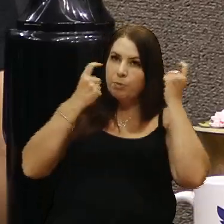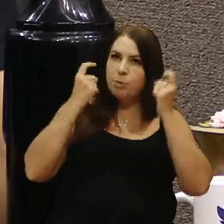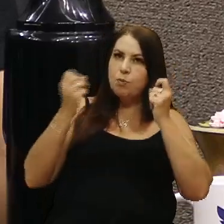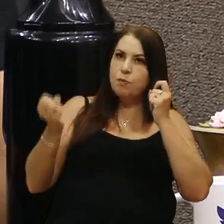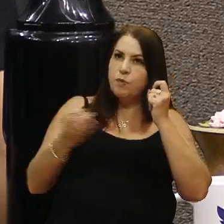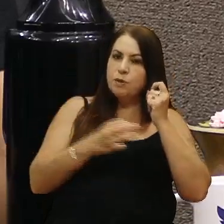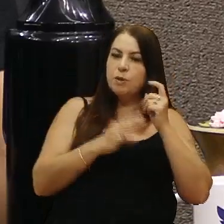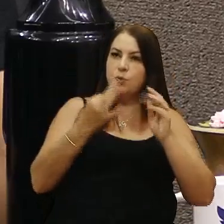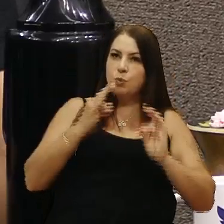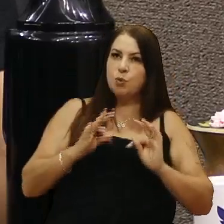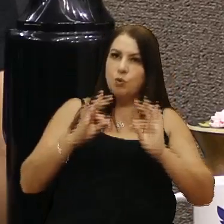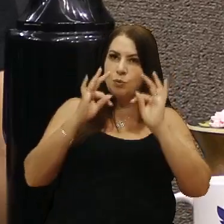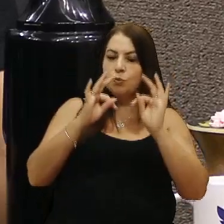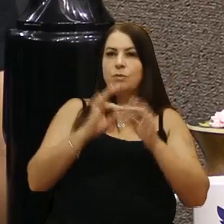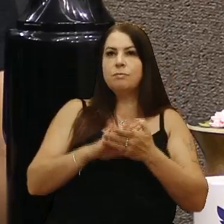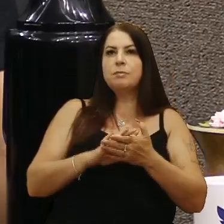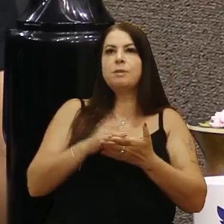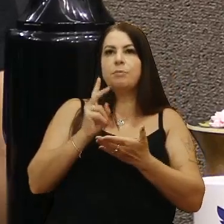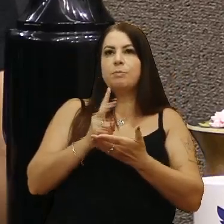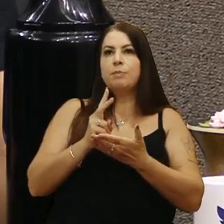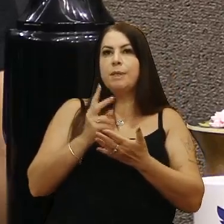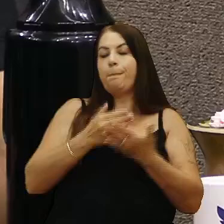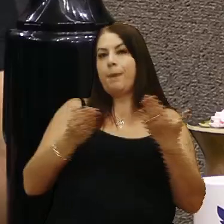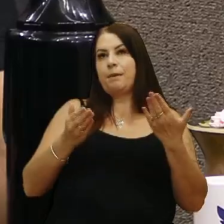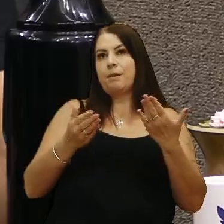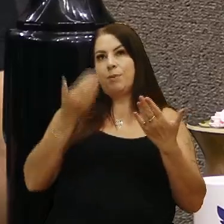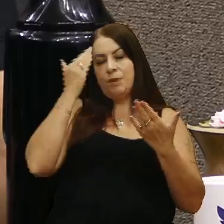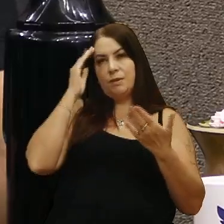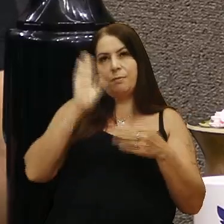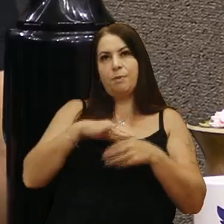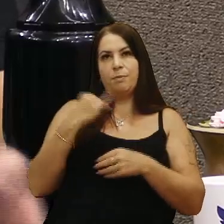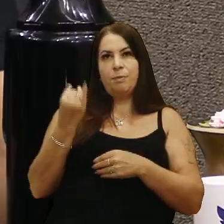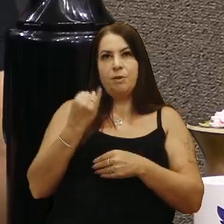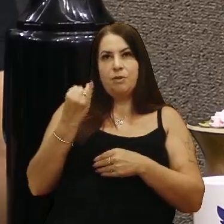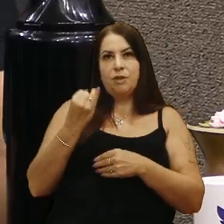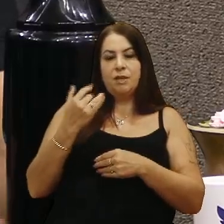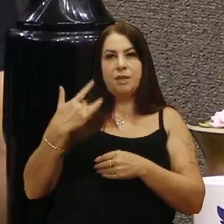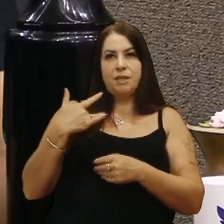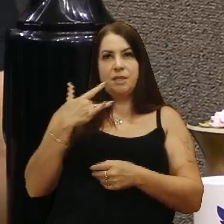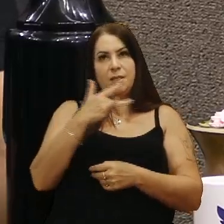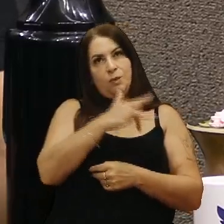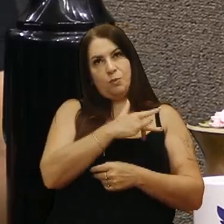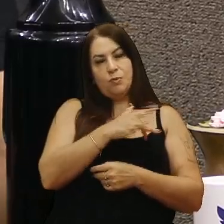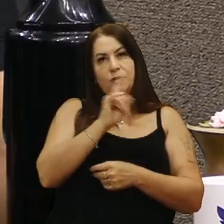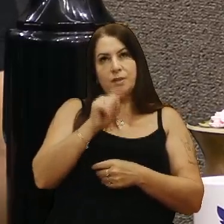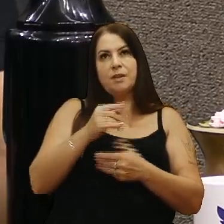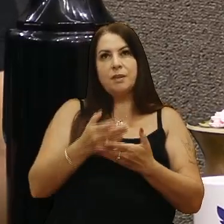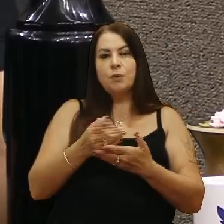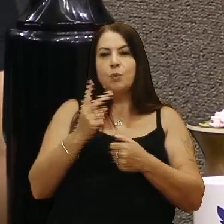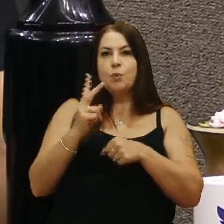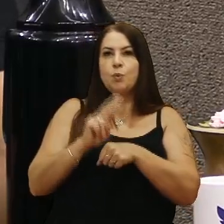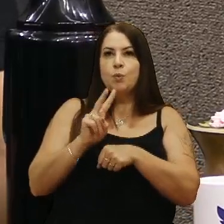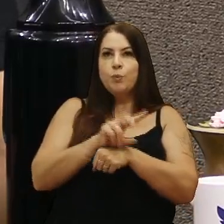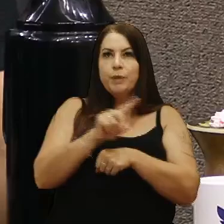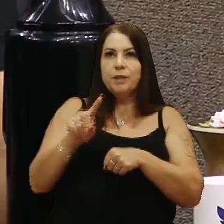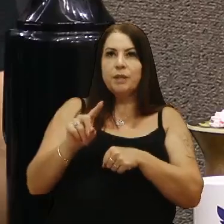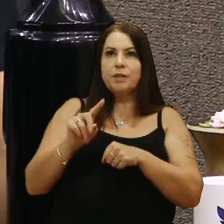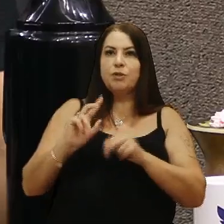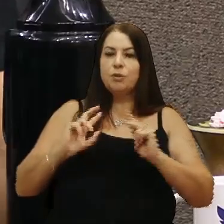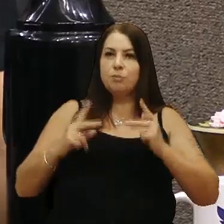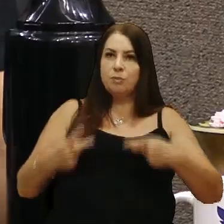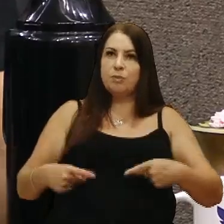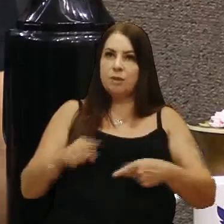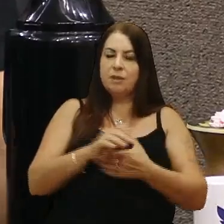inovação, com tecnologia, mas sem perder o que eu entendo que é o mais importante na questão da saúde, que é o cuidado e a humanização,